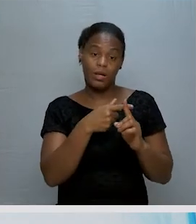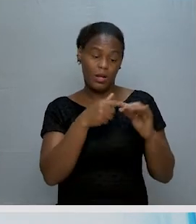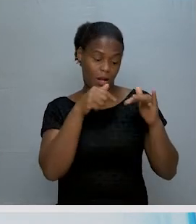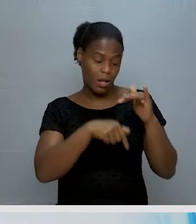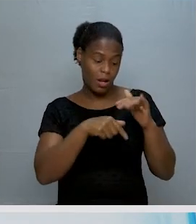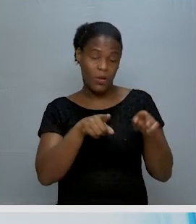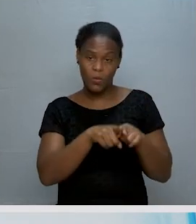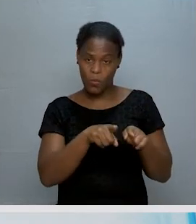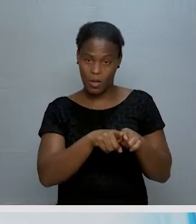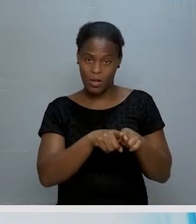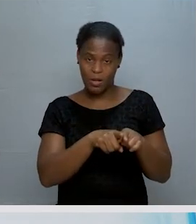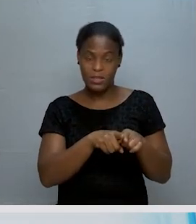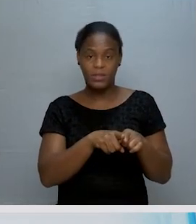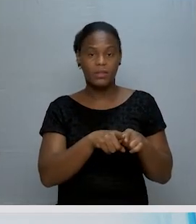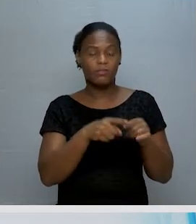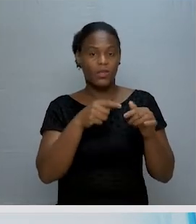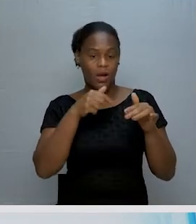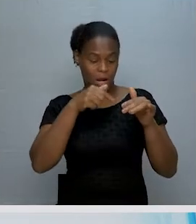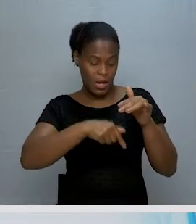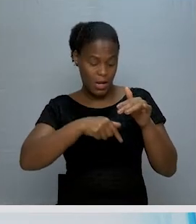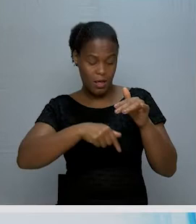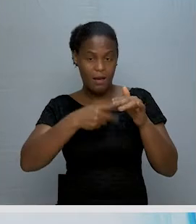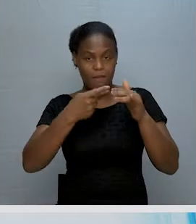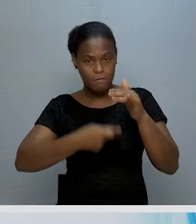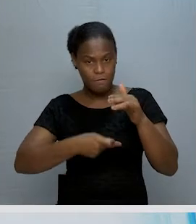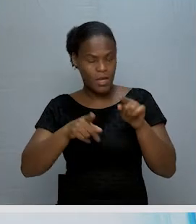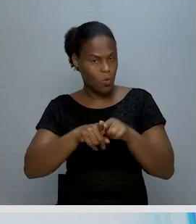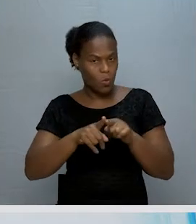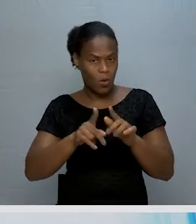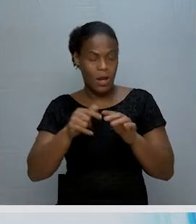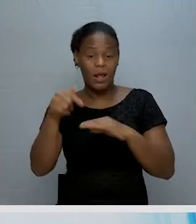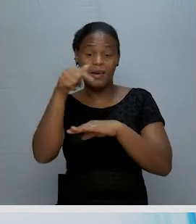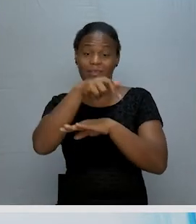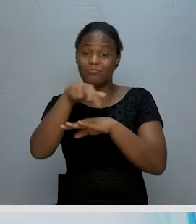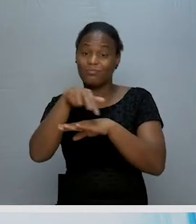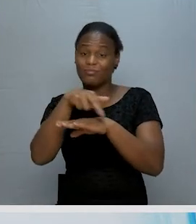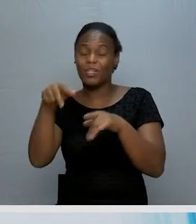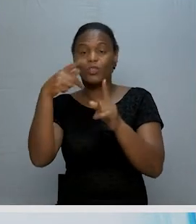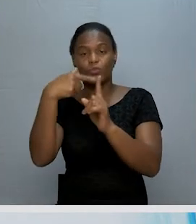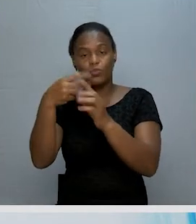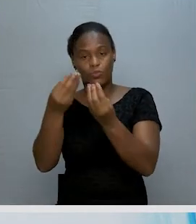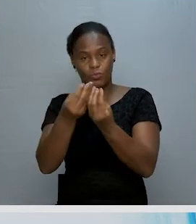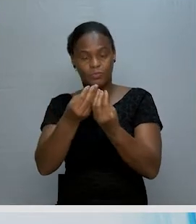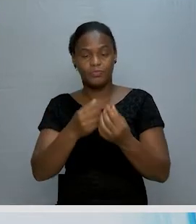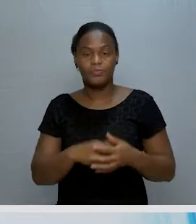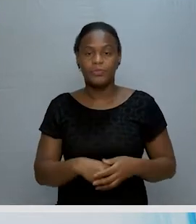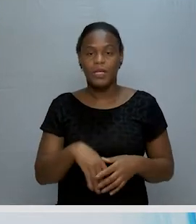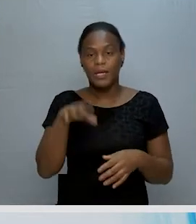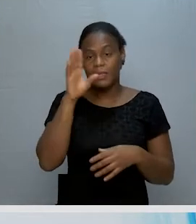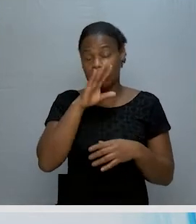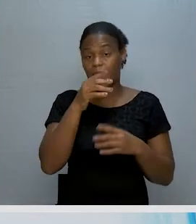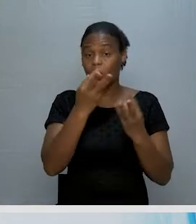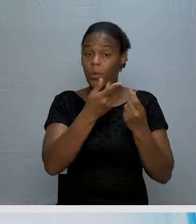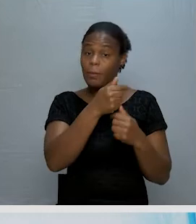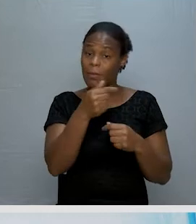frações com denominadores iguais, mantemos o denominador como está e somamos os numeradores. Se